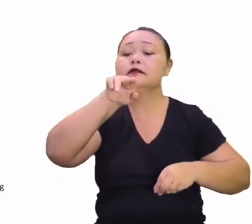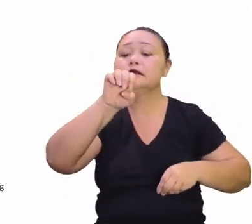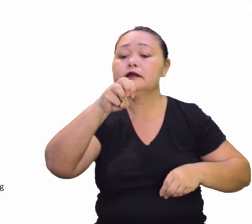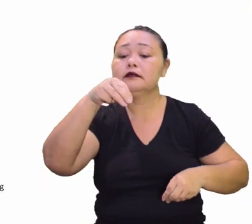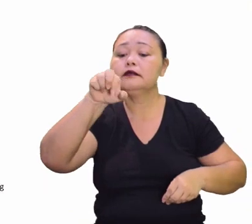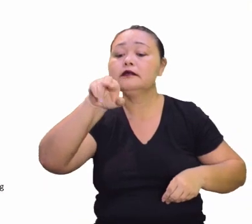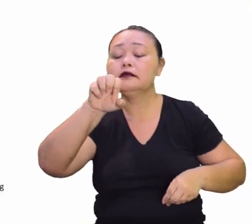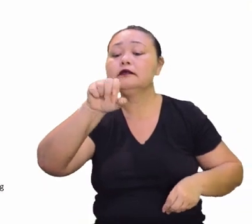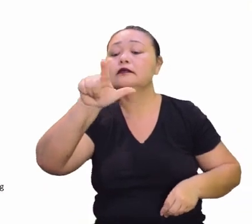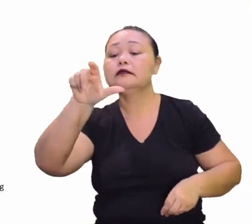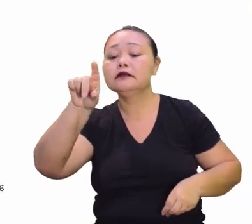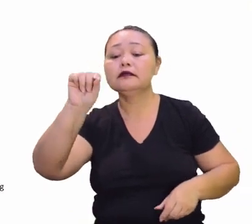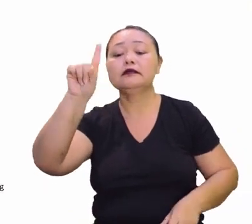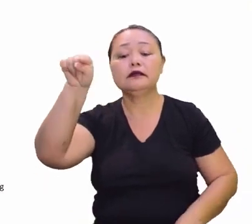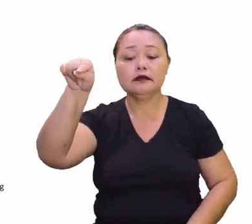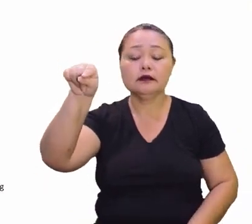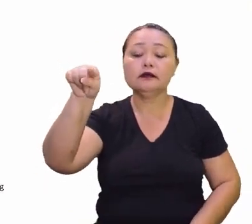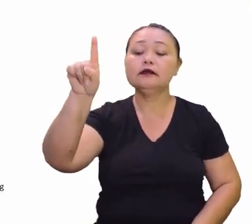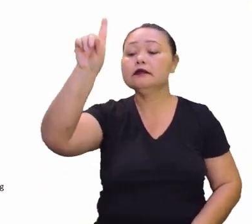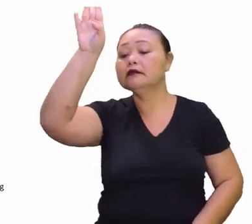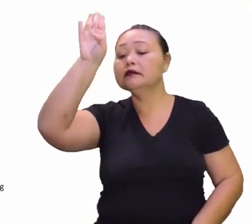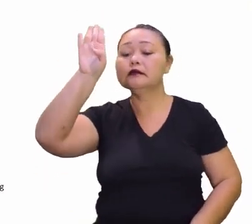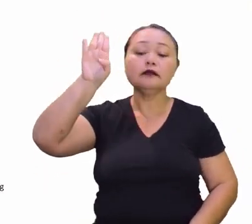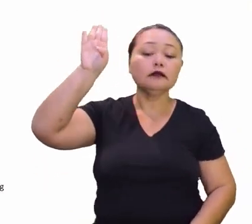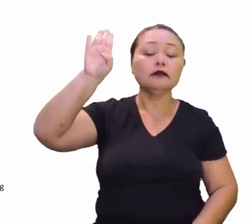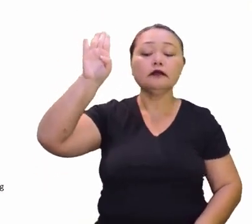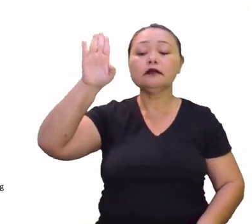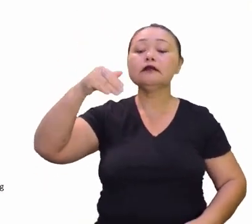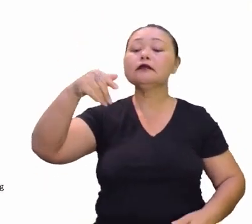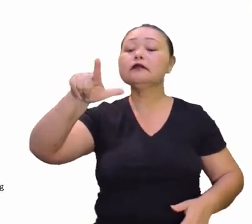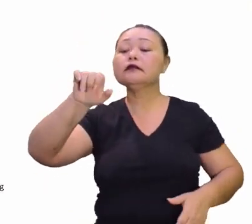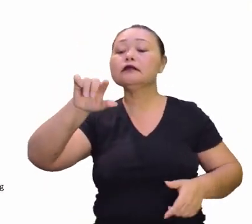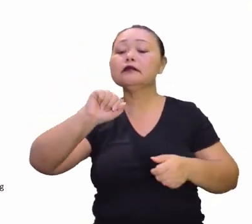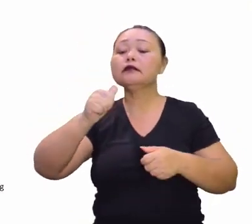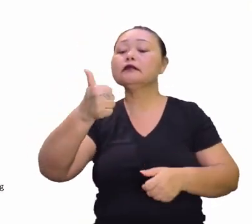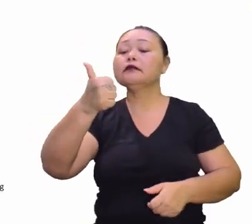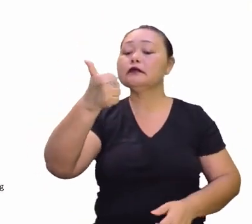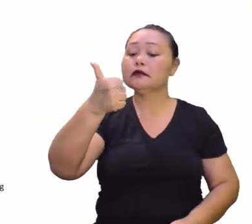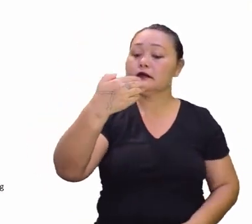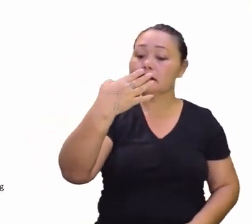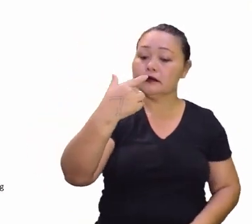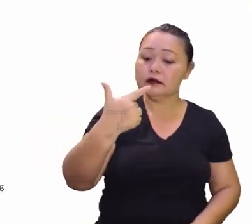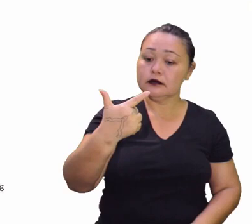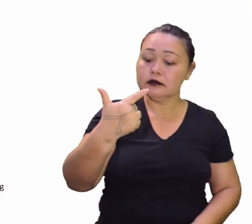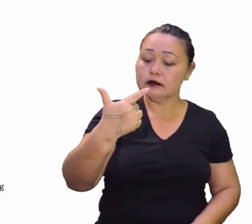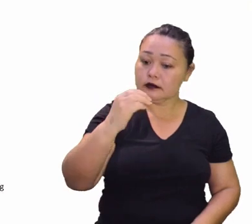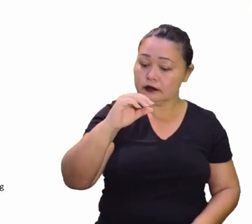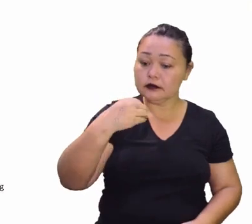José Maria da Silva. Aí, presente. O seu lote é o 140. Tome aqui o